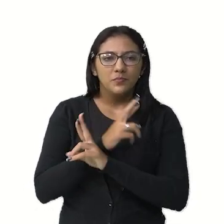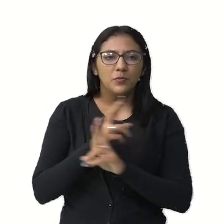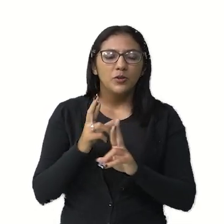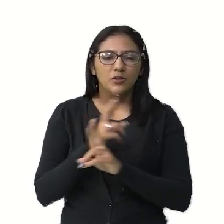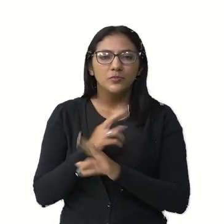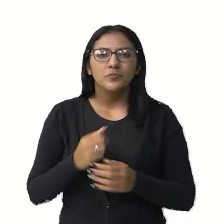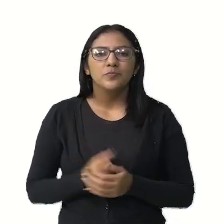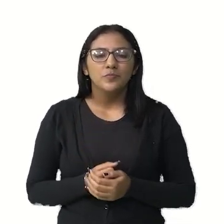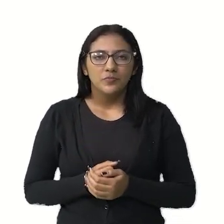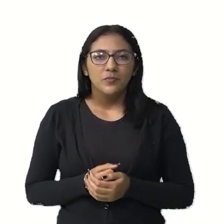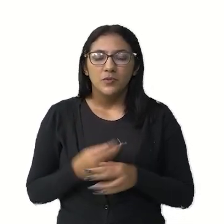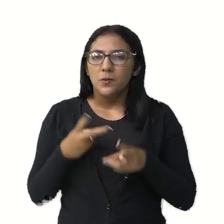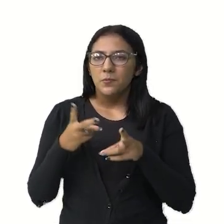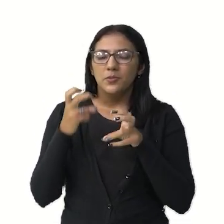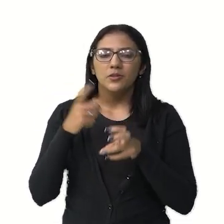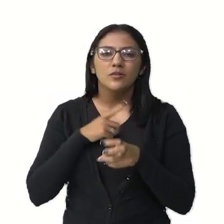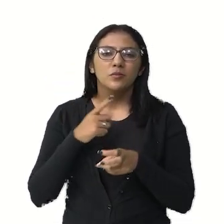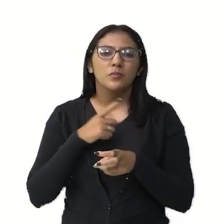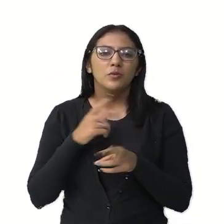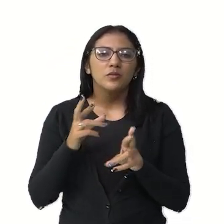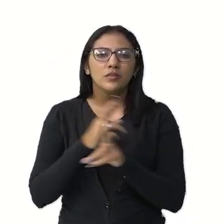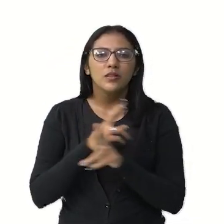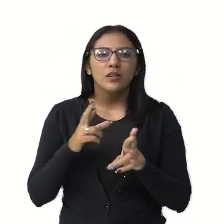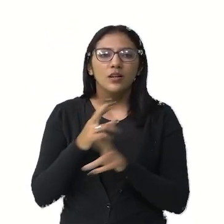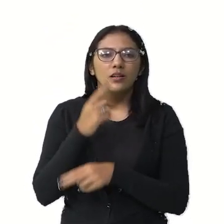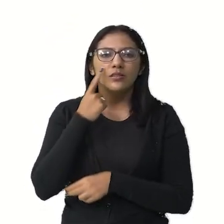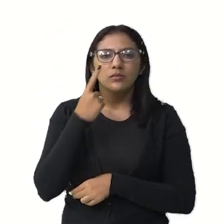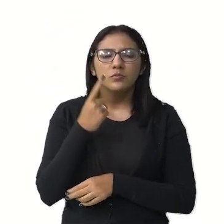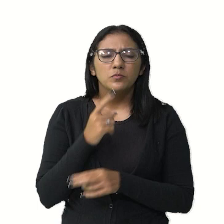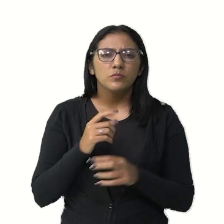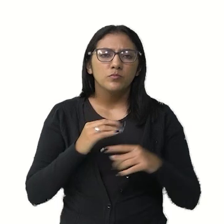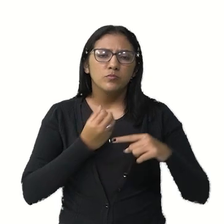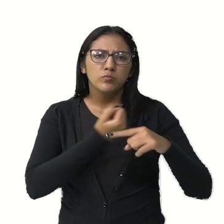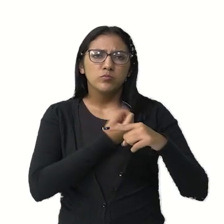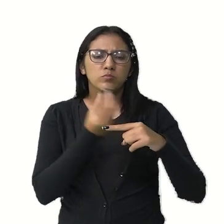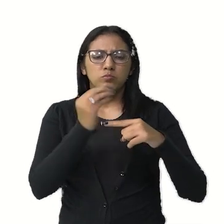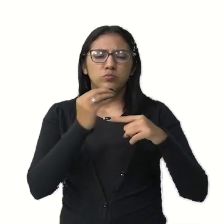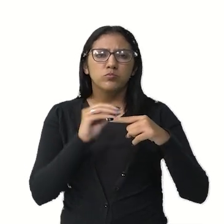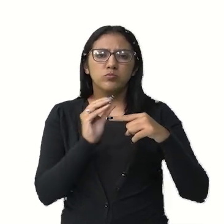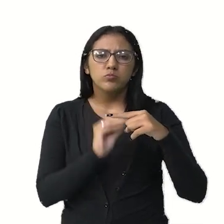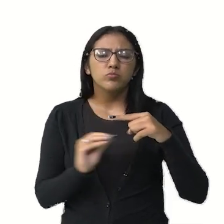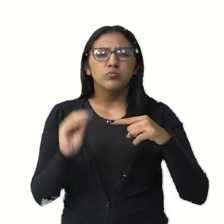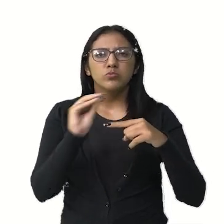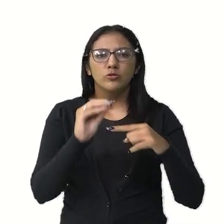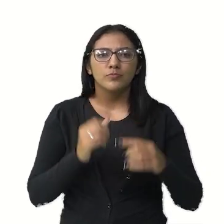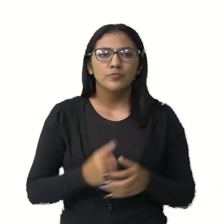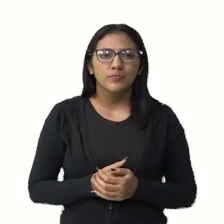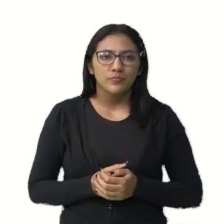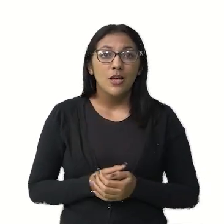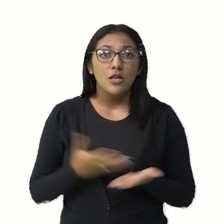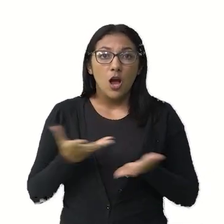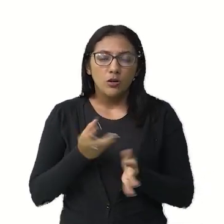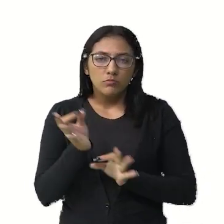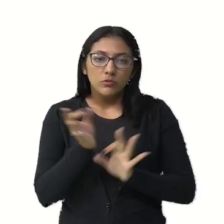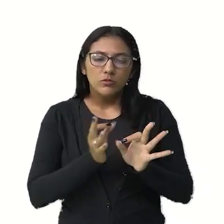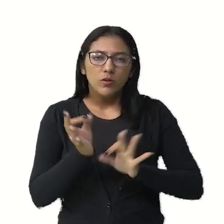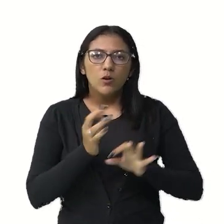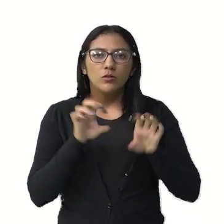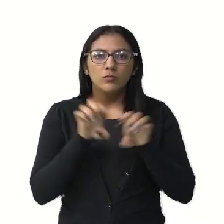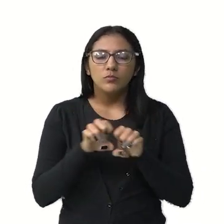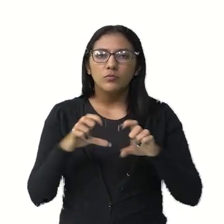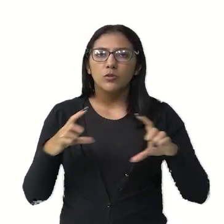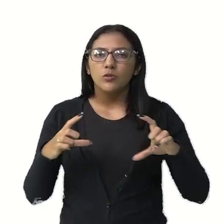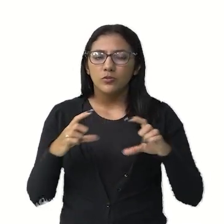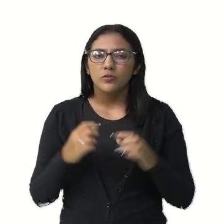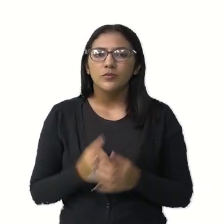frações. No caso aí, eu resolvi inverter a primeira fração. E agora sim a gente aplica aqui o